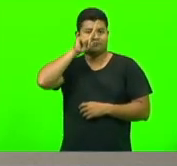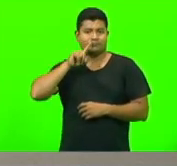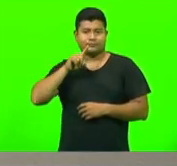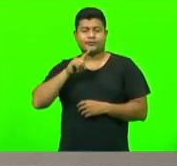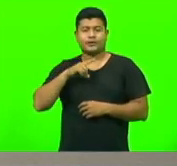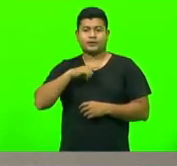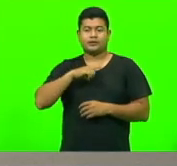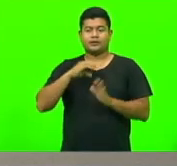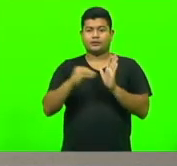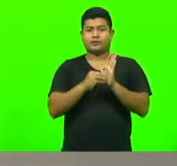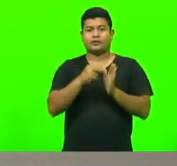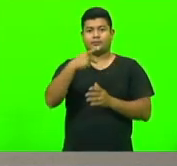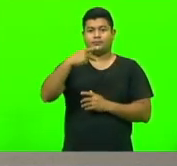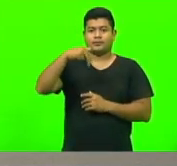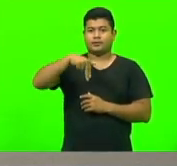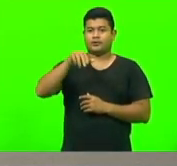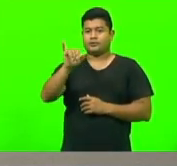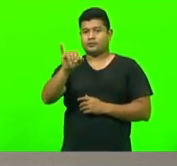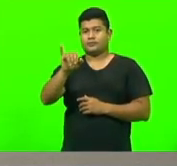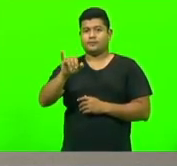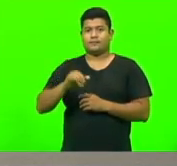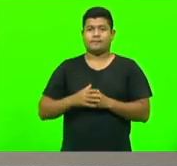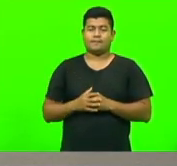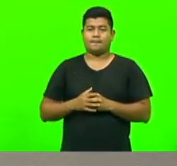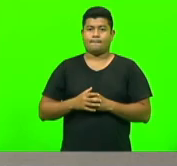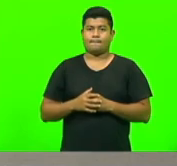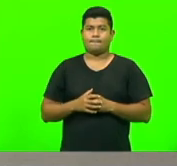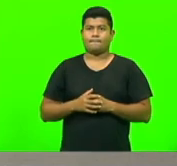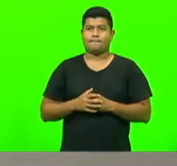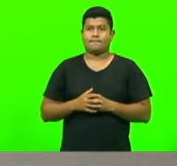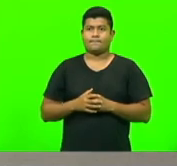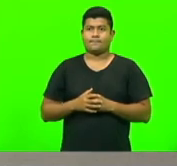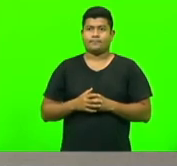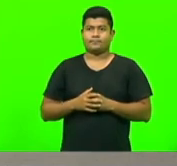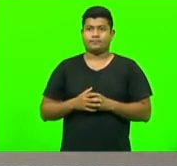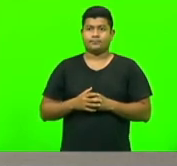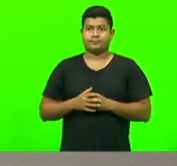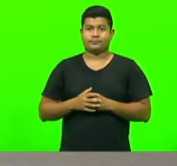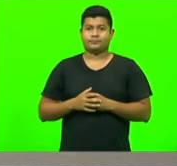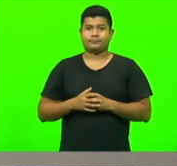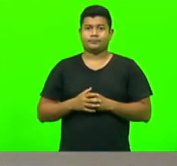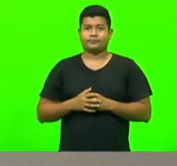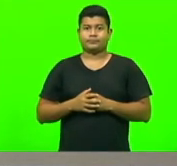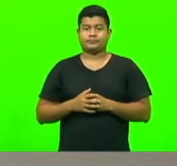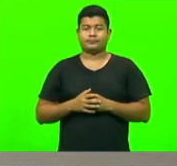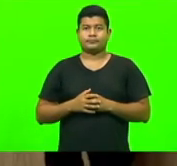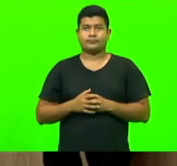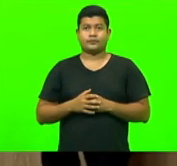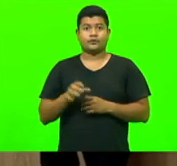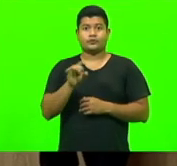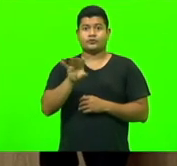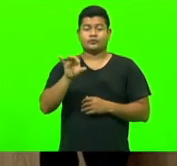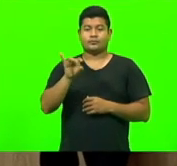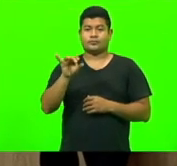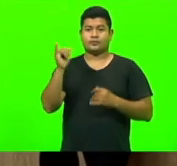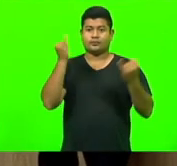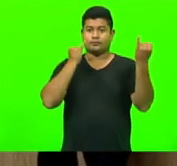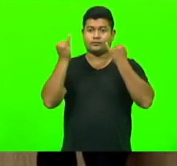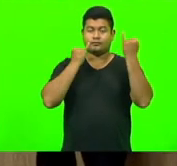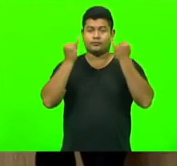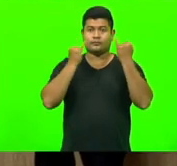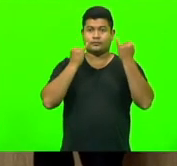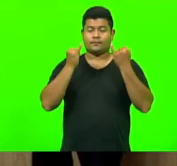Ainda escrita também a deputada... Sim, deputada Ana Campagnolo. Estou ajudando. Bom, senhor presidente, apenas para informar os senhores deputados... deputada